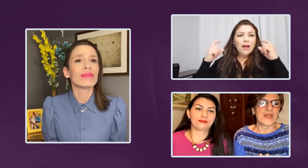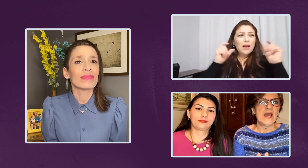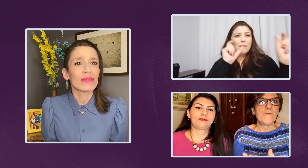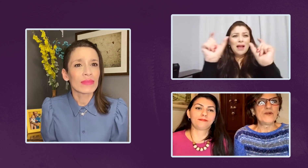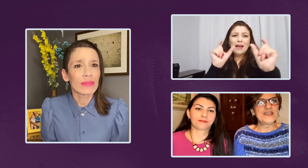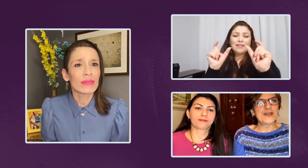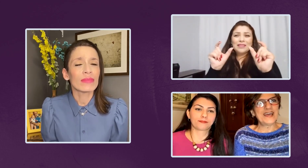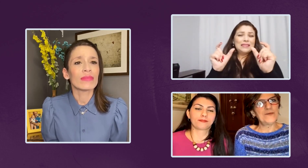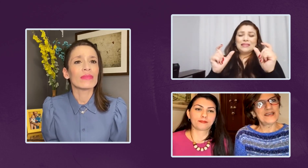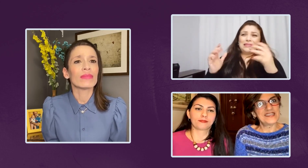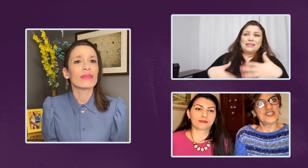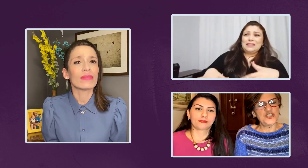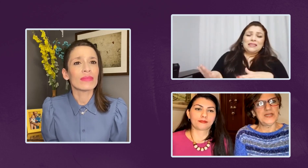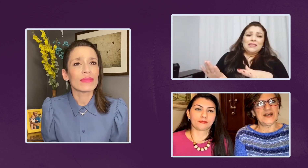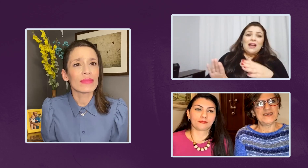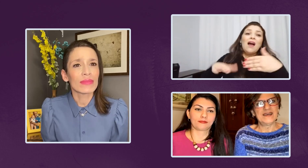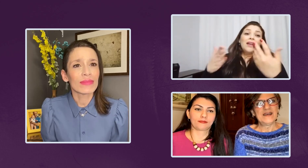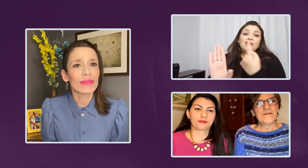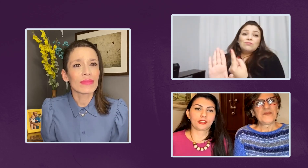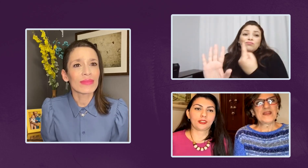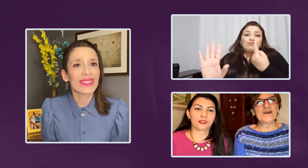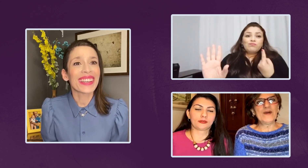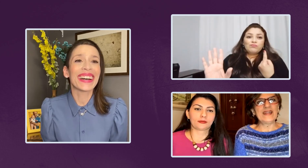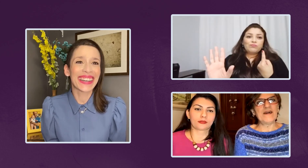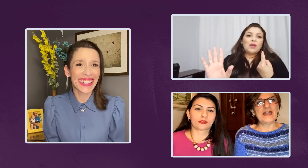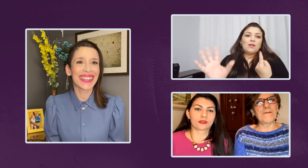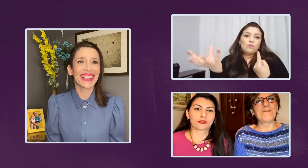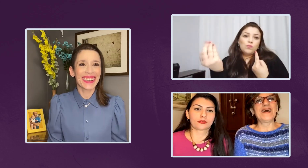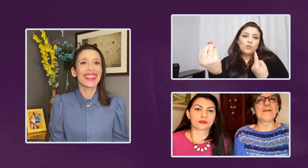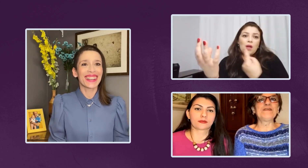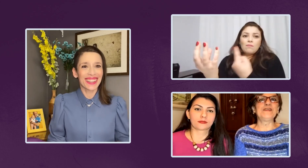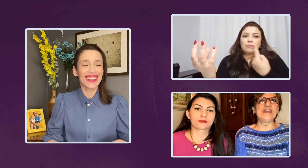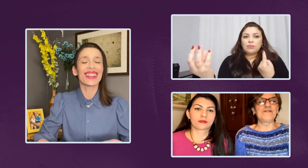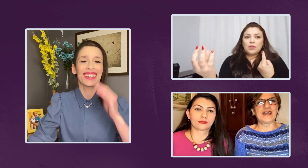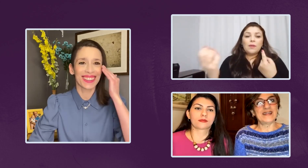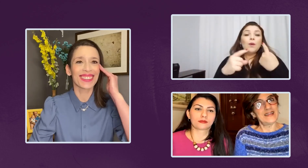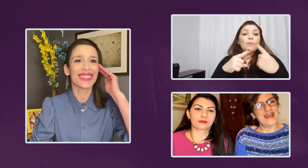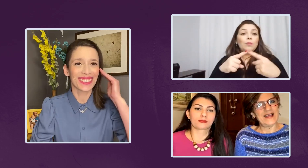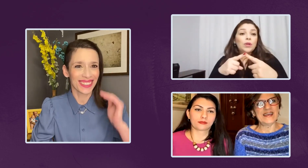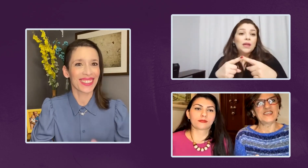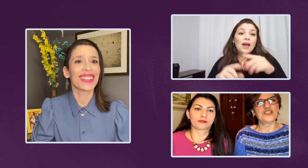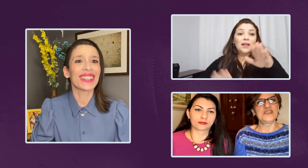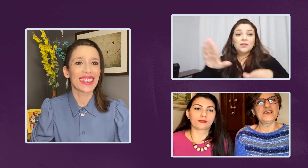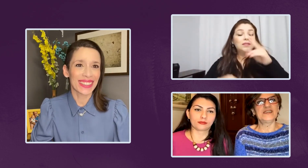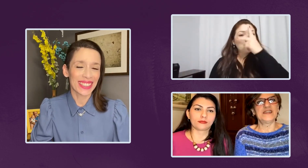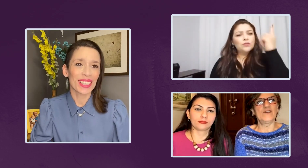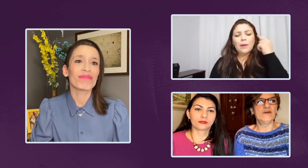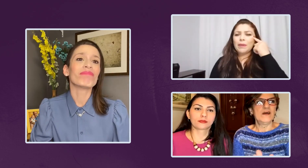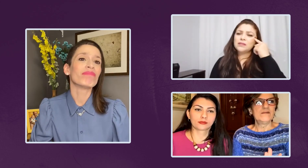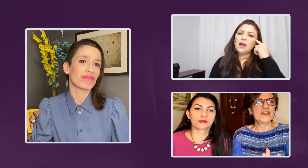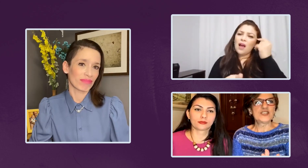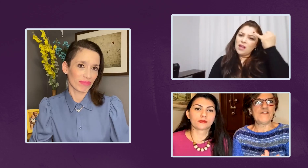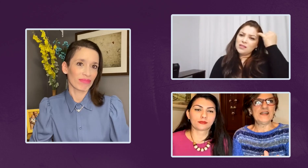isolava. Por isso, ela era uma criança tímida. Então, ela preferia ficar na dela, quietinha,